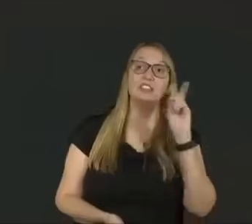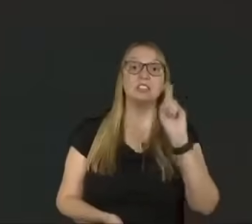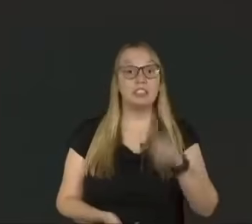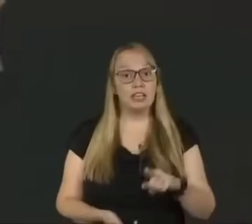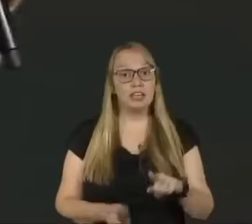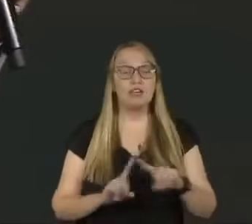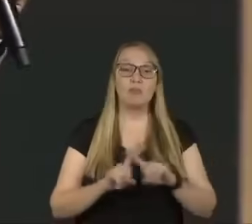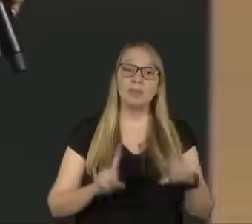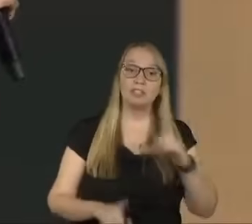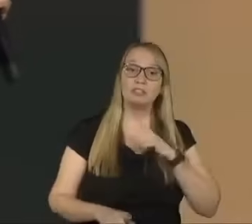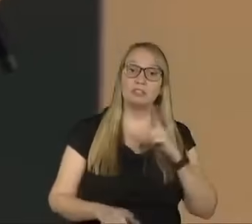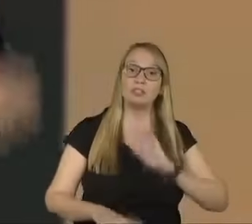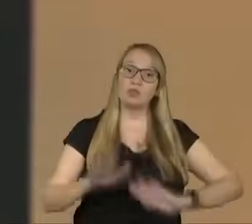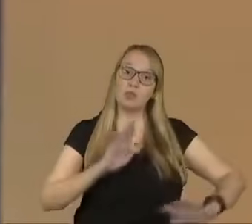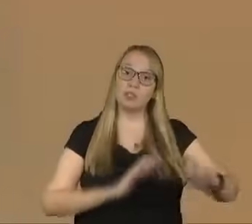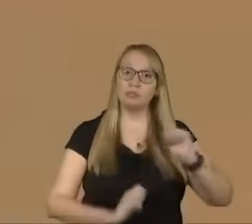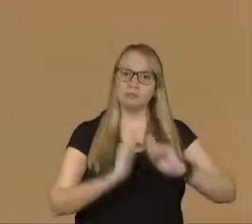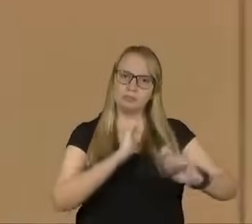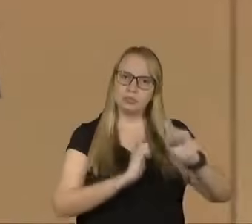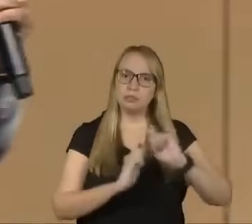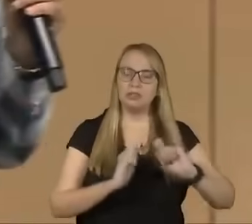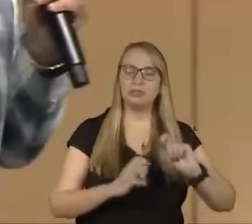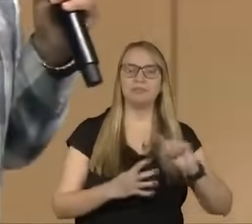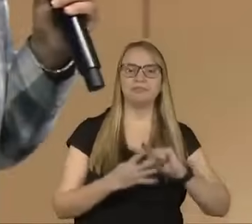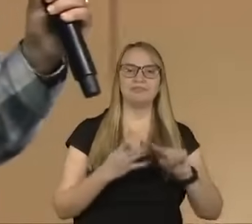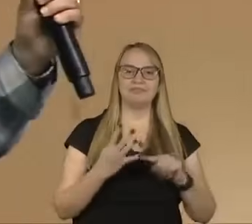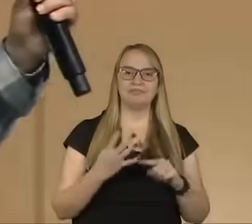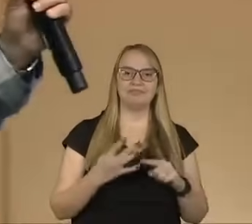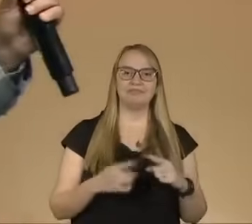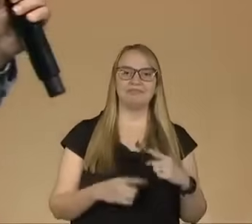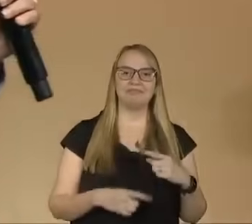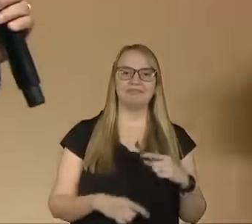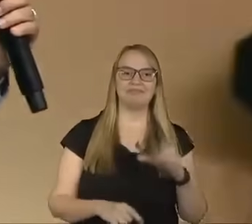cuidado para isso não te dominar quatro pessoas